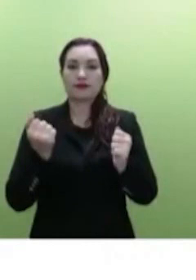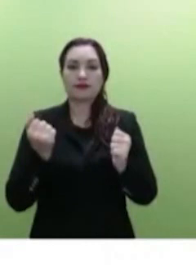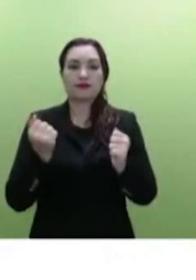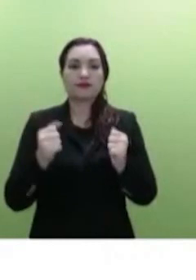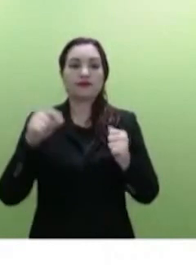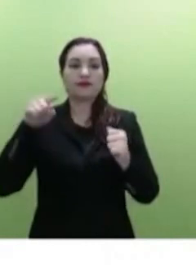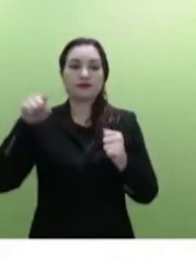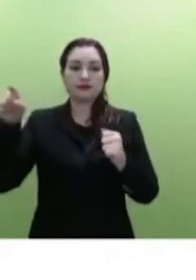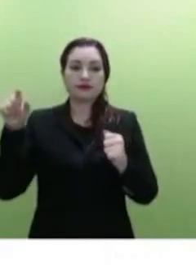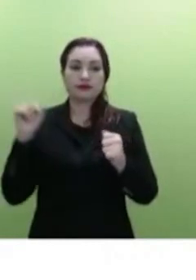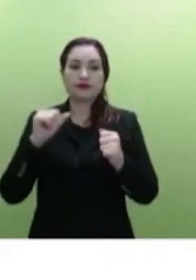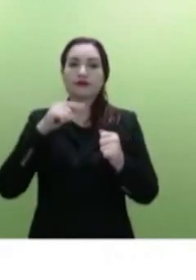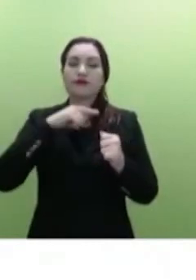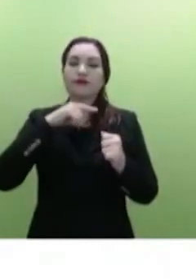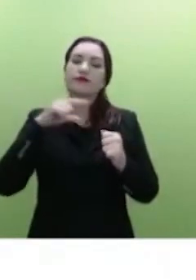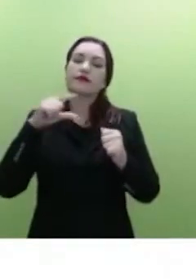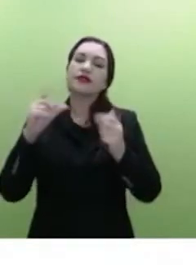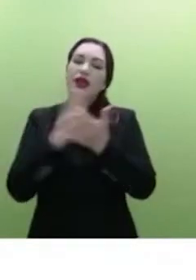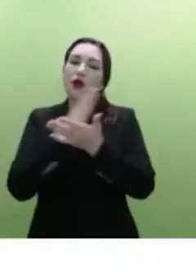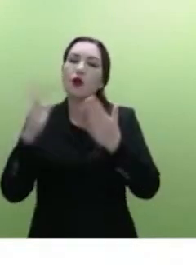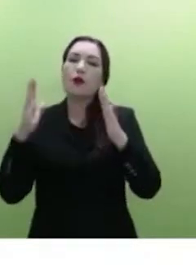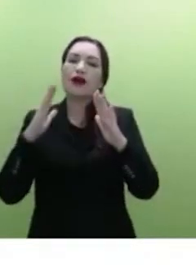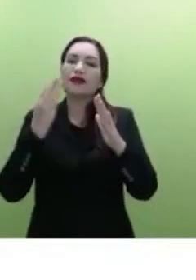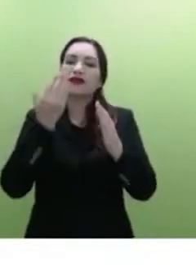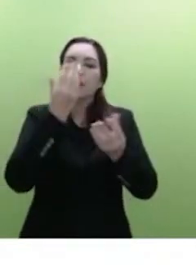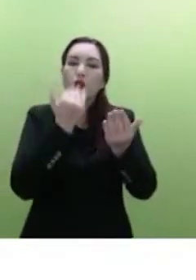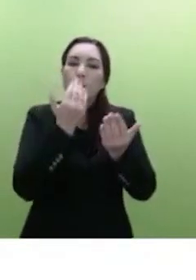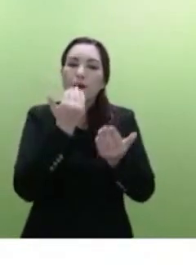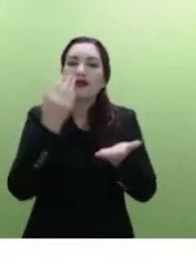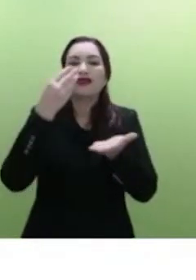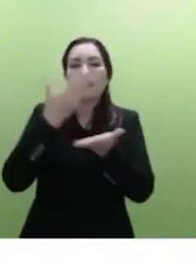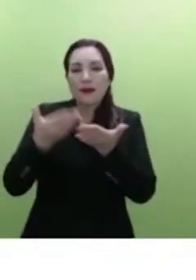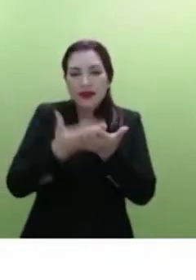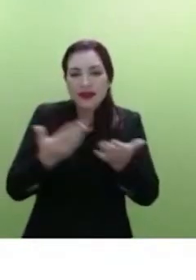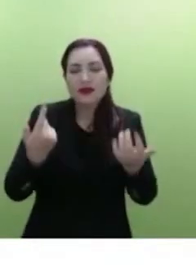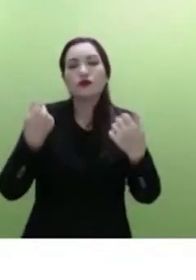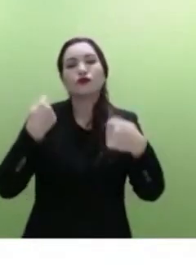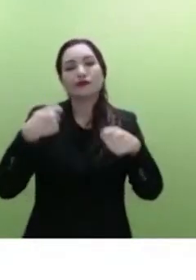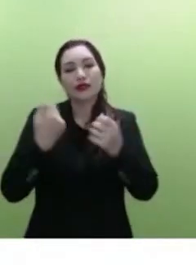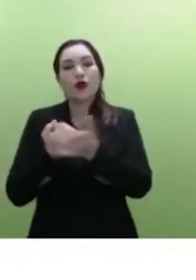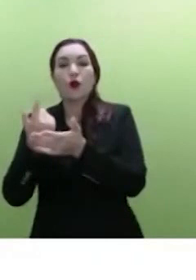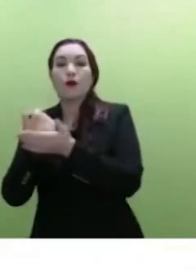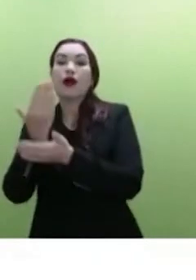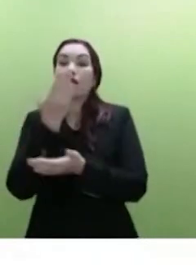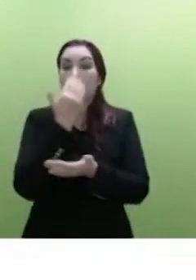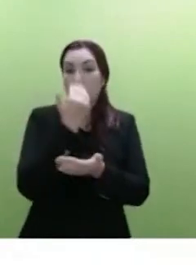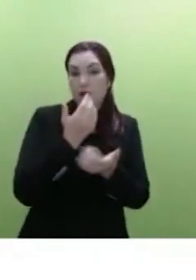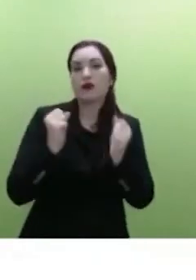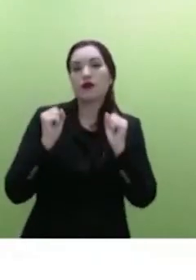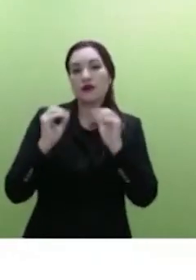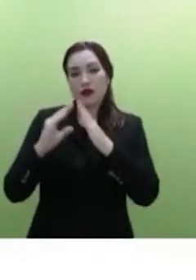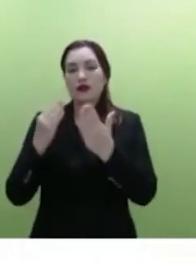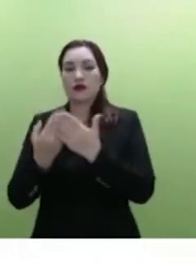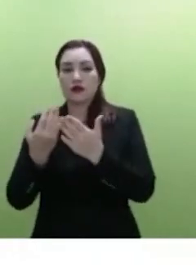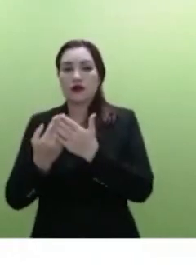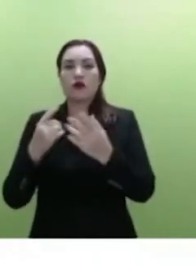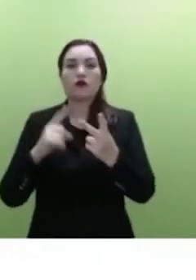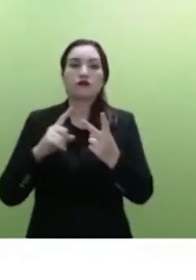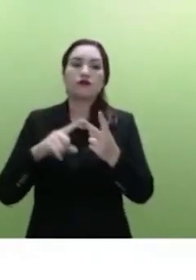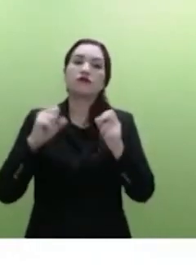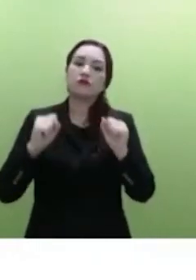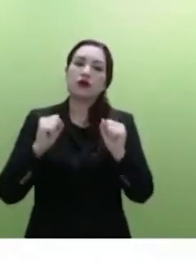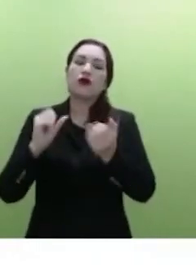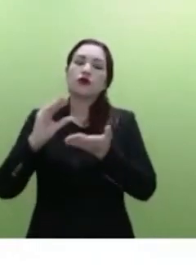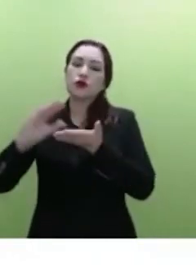eh itens para vão ter que ser repostos de alimentos e também a gente projeta eventual